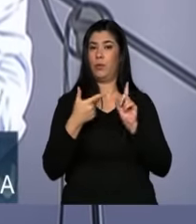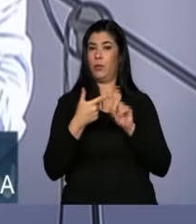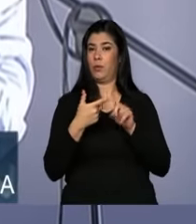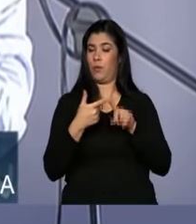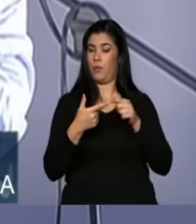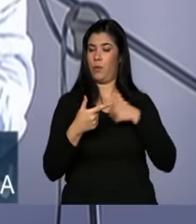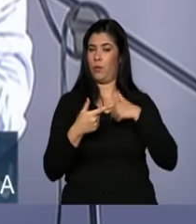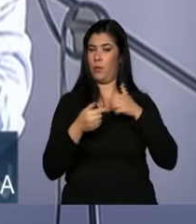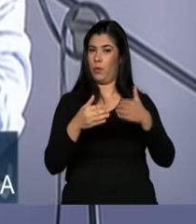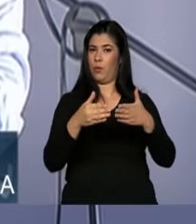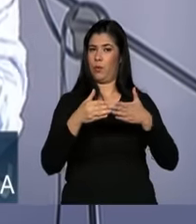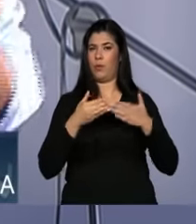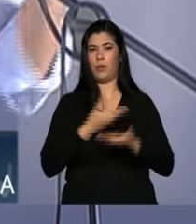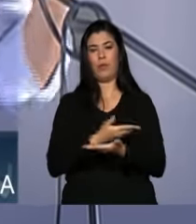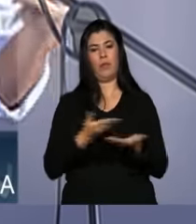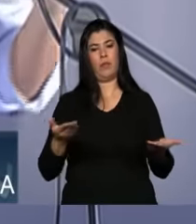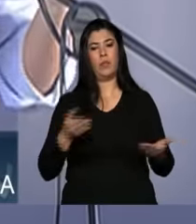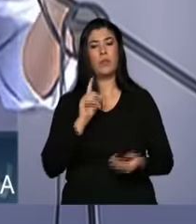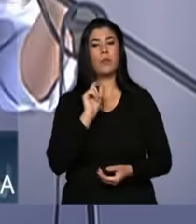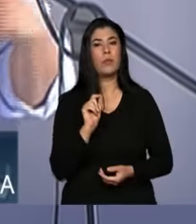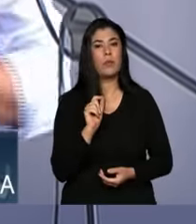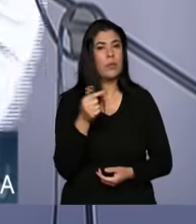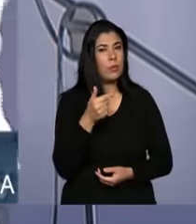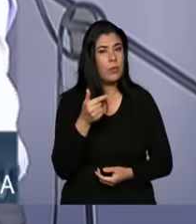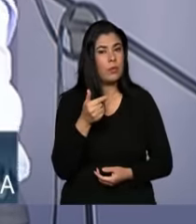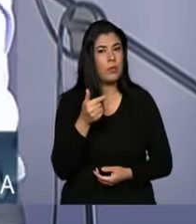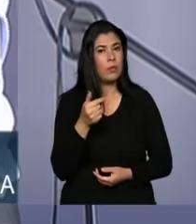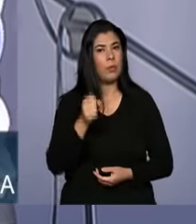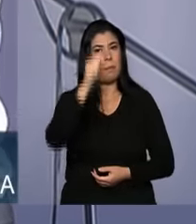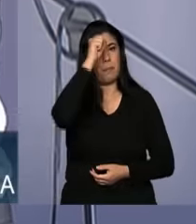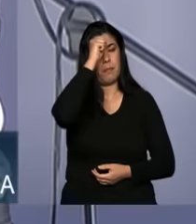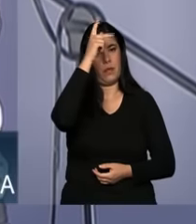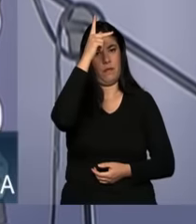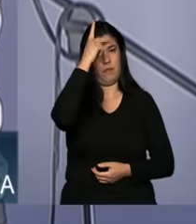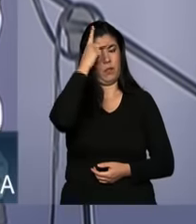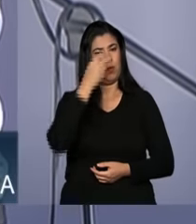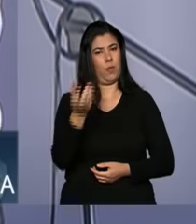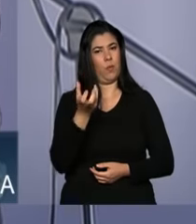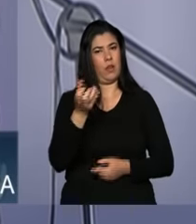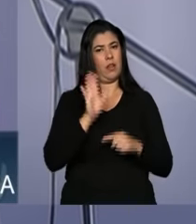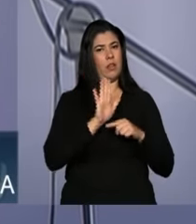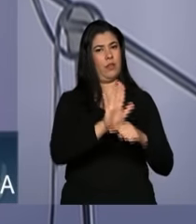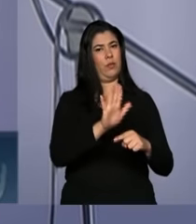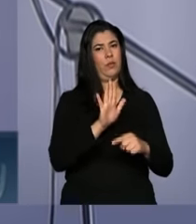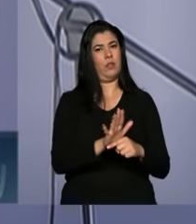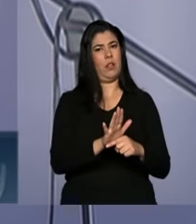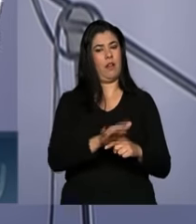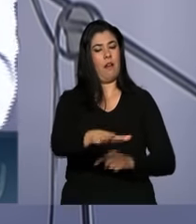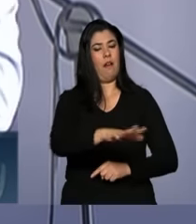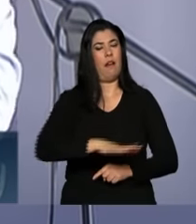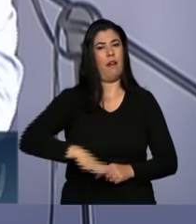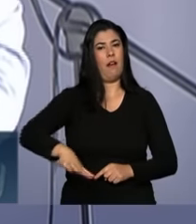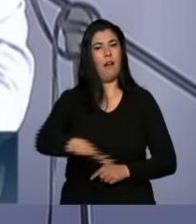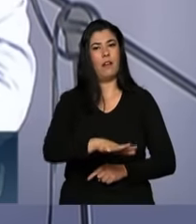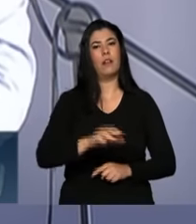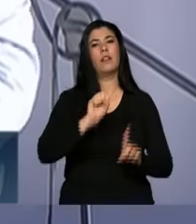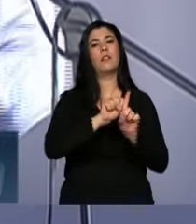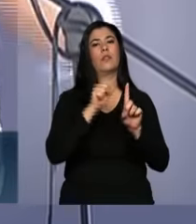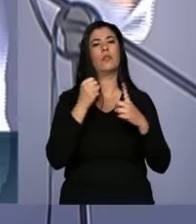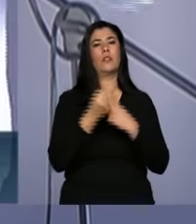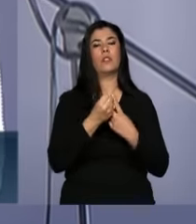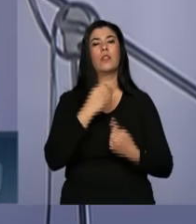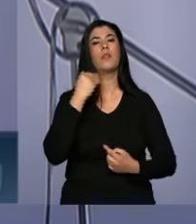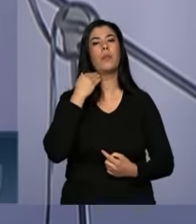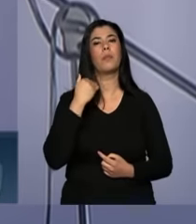pedido a vocês. É o pedido da prefeitura ajudar, da área social da Caixa ajudar,